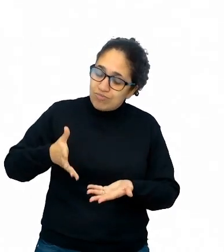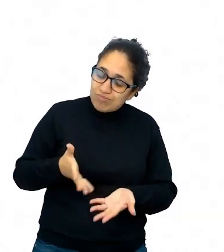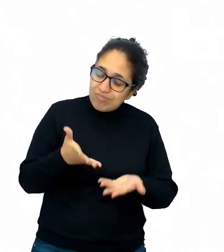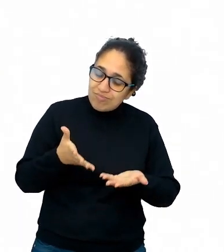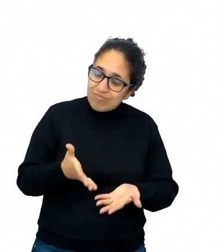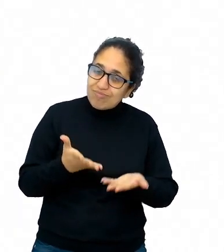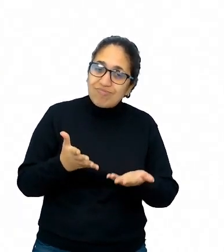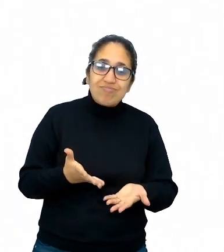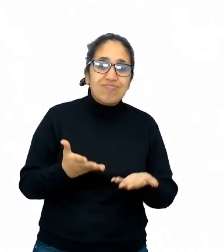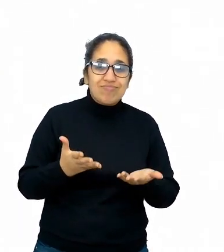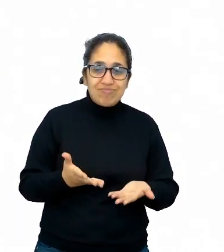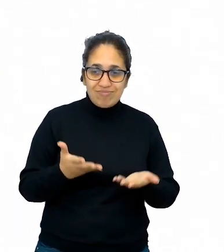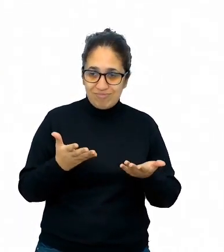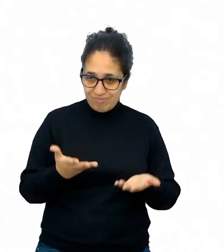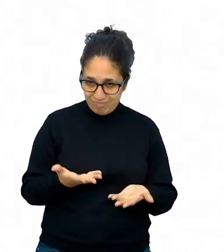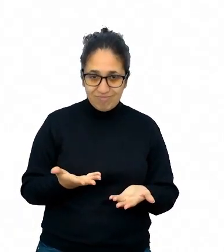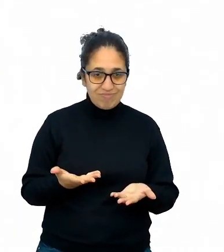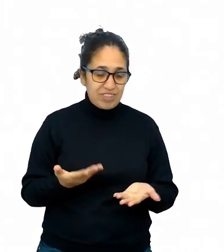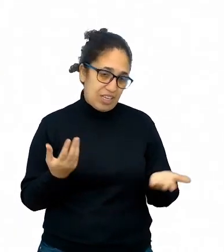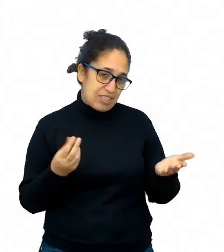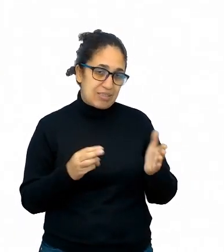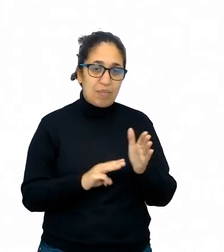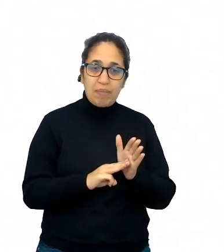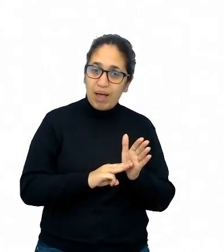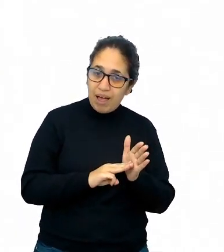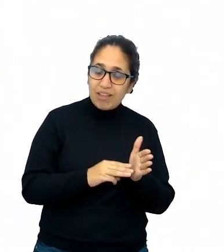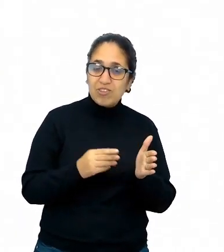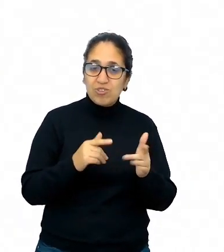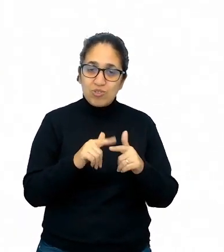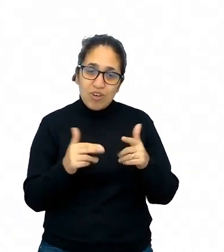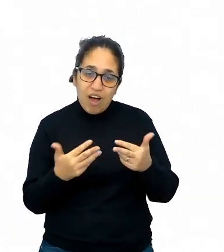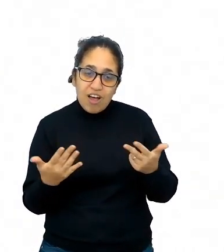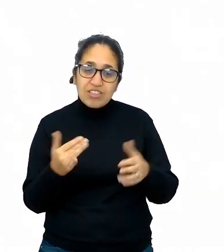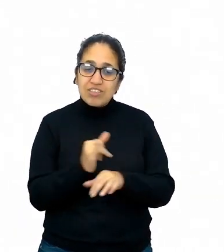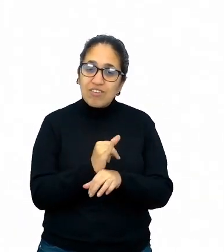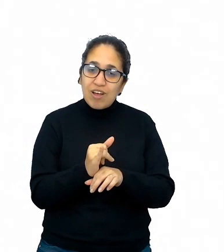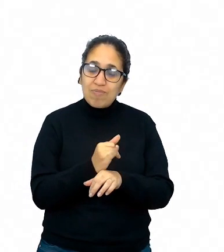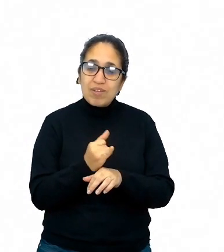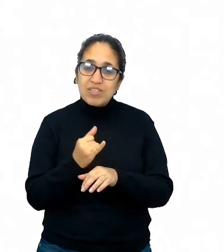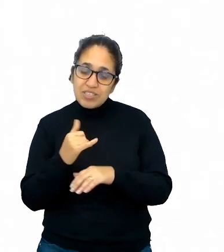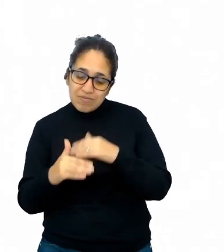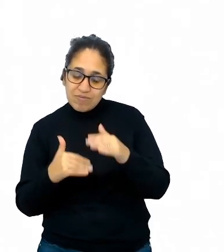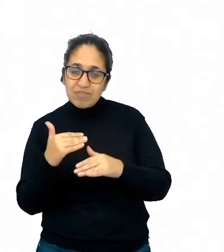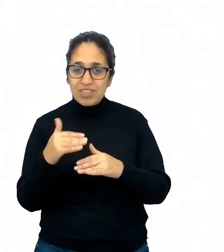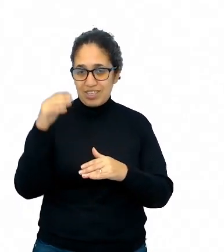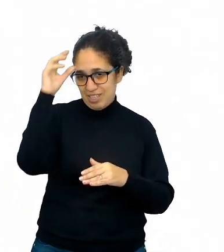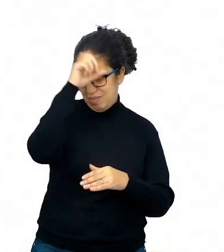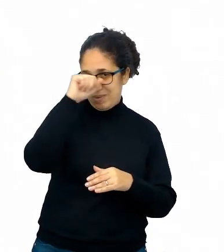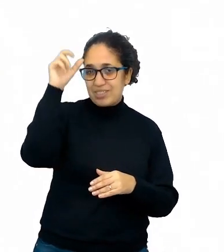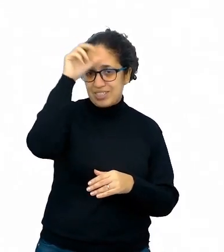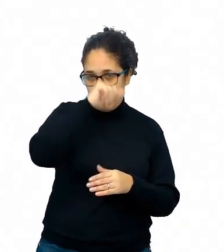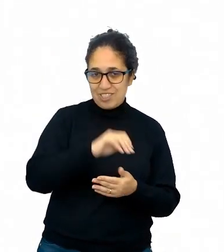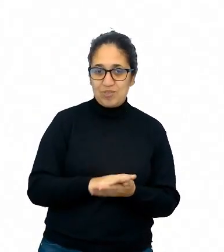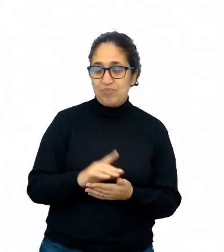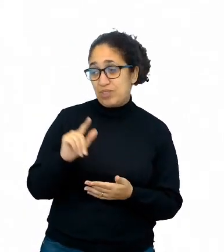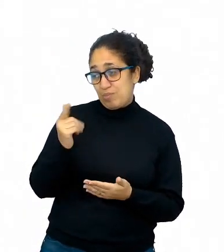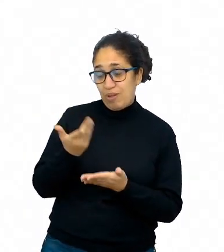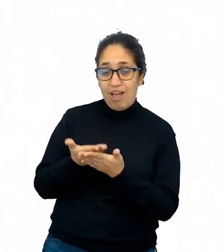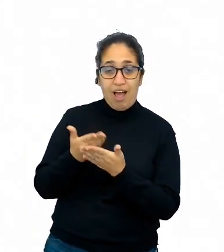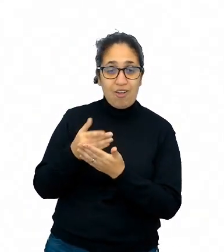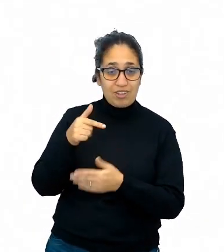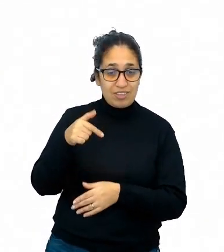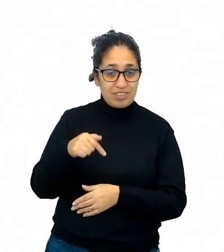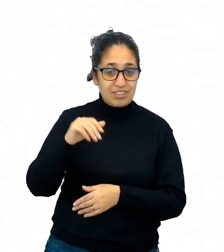os nossos métodos e as ferramentas, né, a favor da aprendizagem. E as aulas 7 e 8,